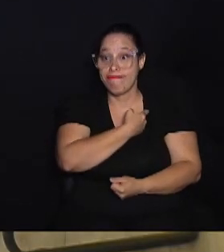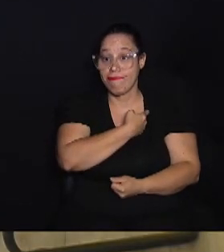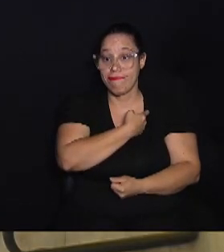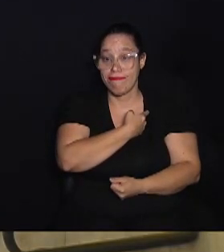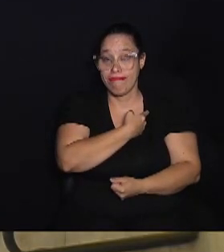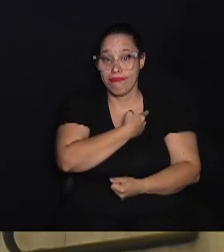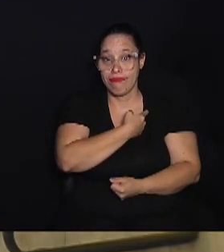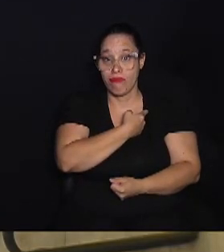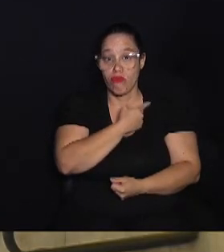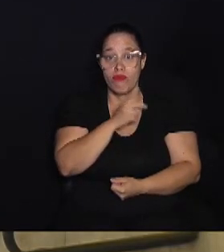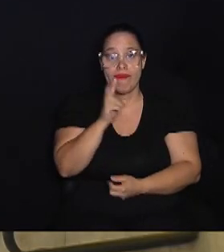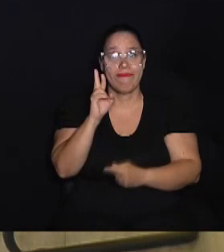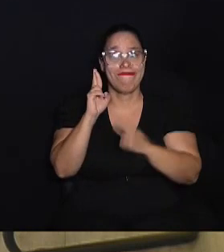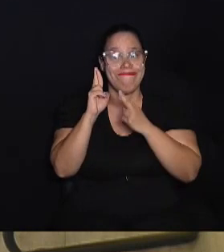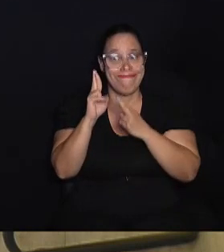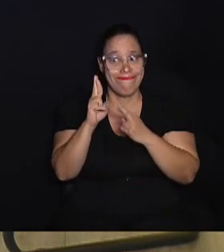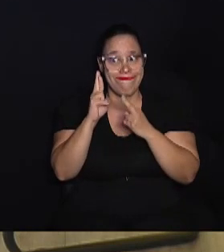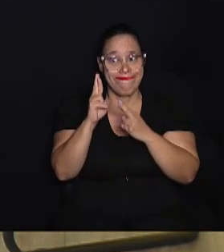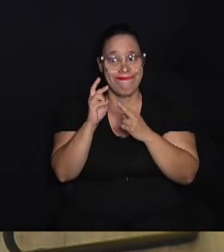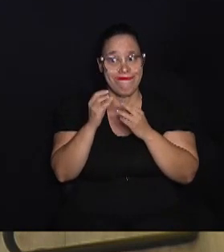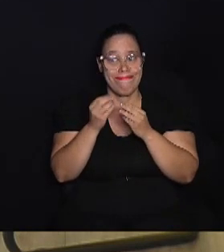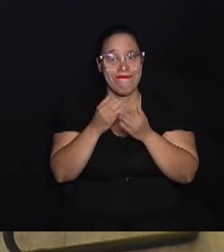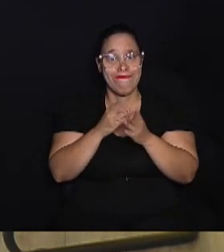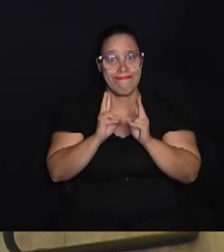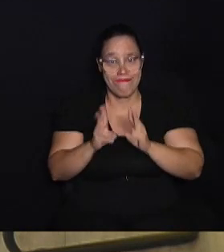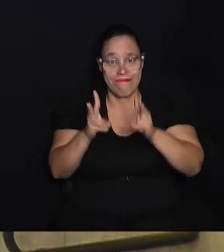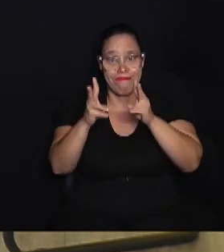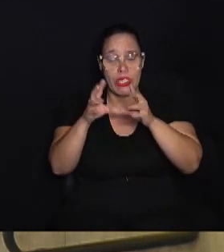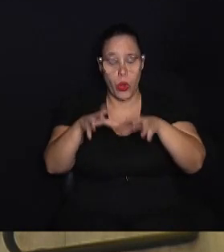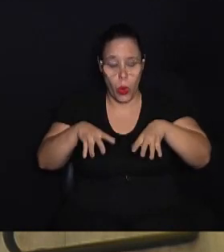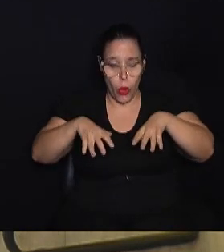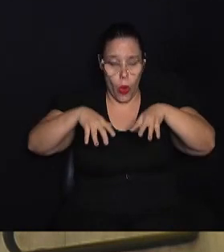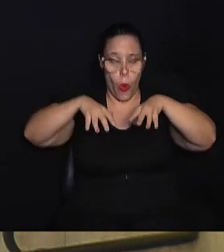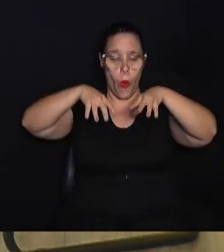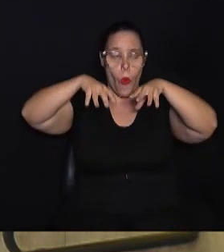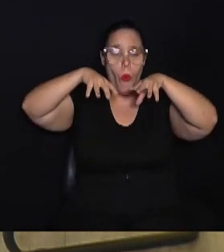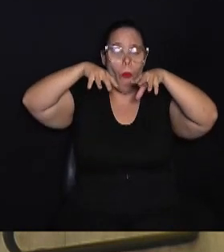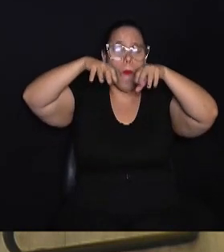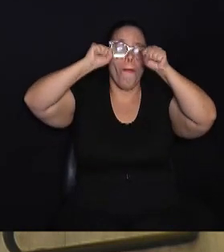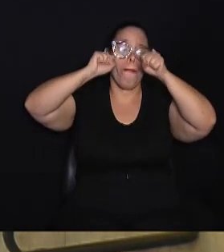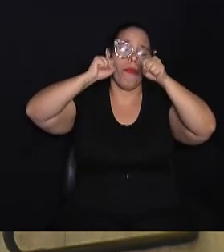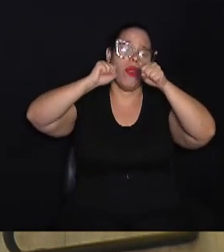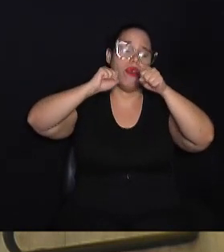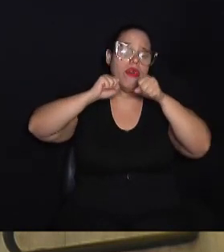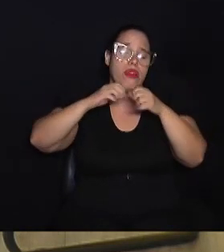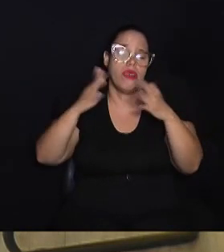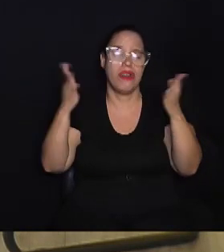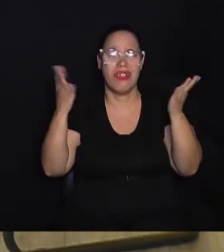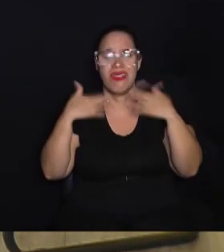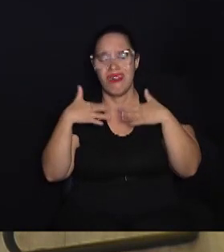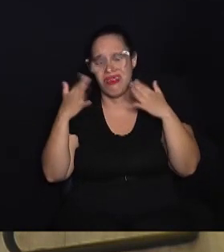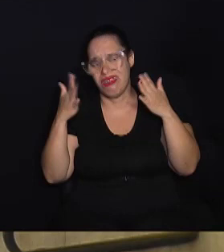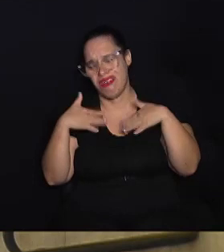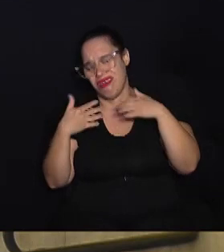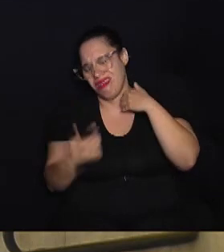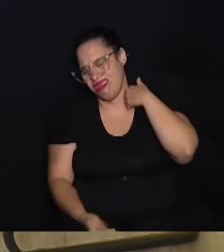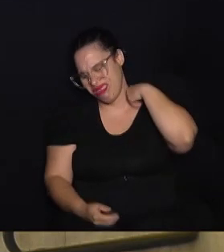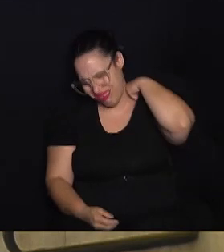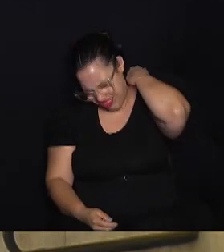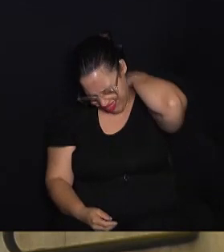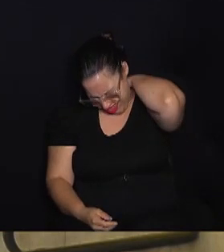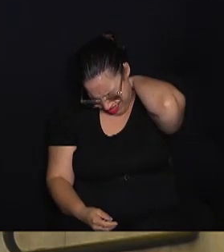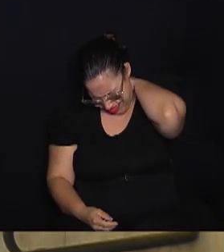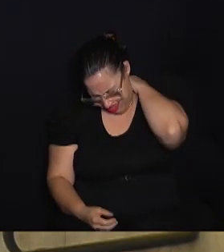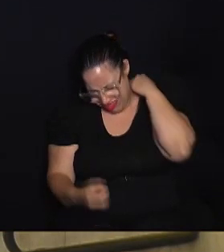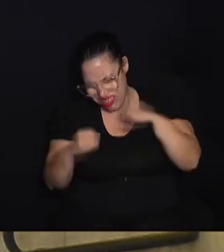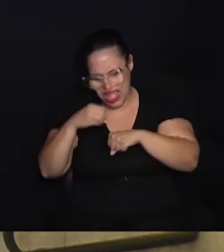dessas perspectivas de continuidade de tempo seco, calor extremo e tudo mais. Que dicas a